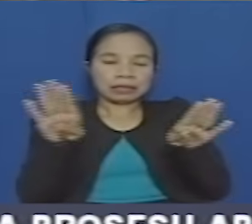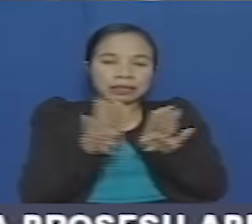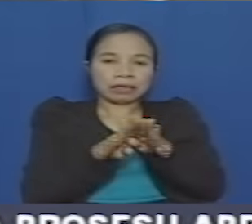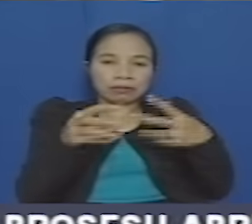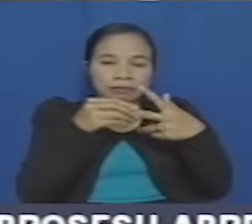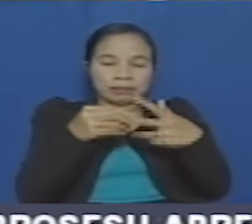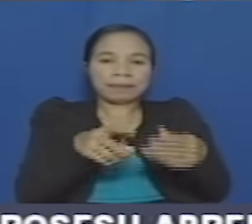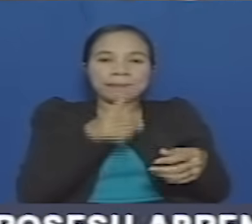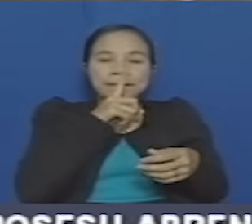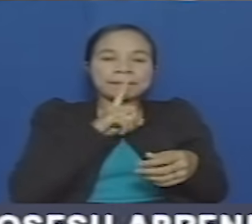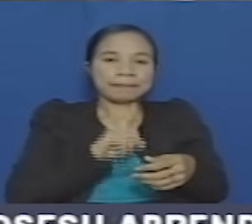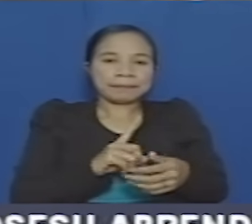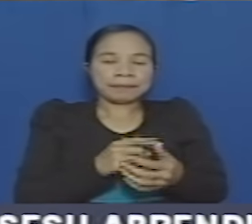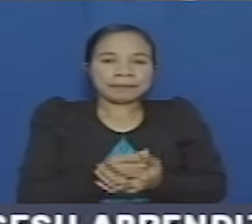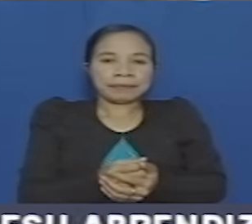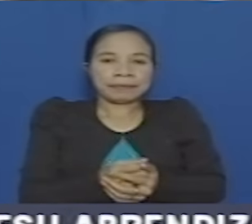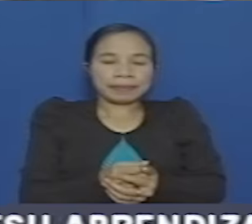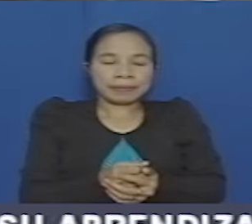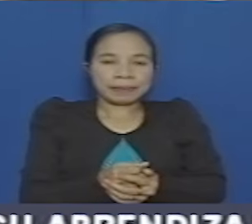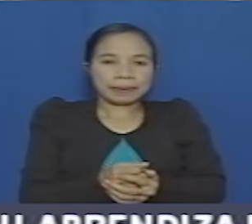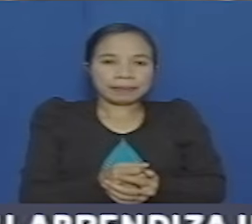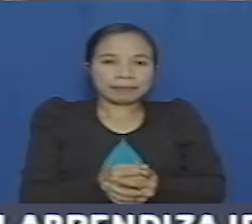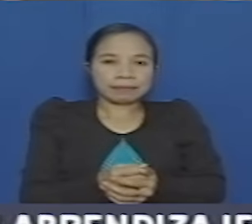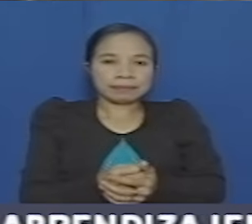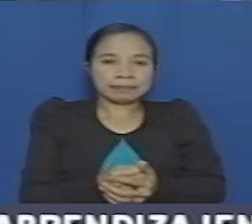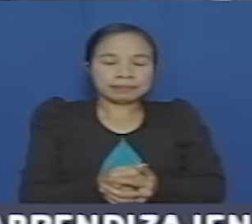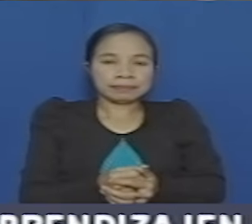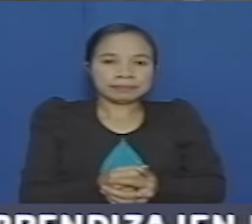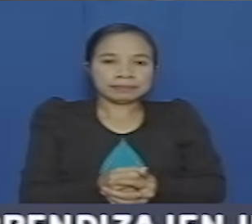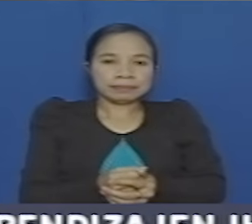Palang lo plastik. Kepidam apa itu? Betul.